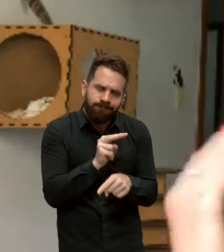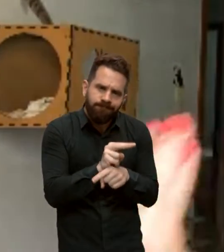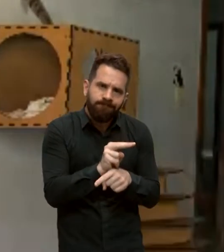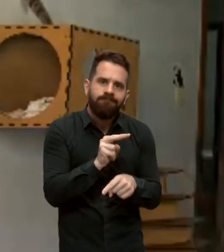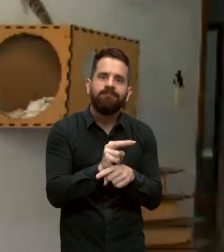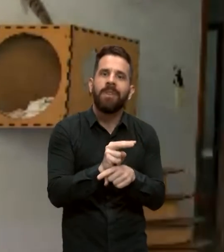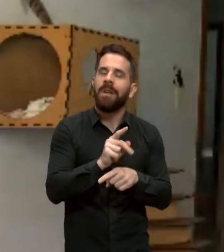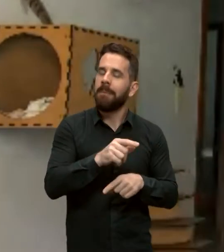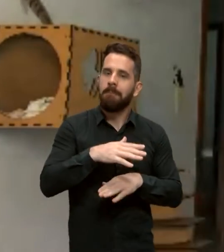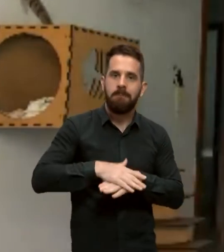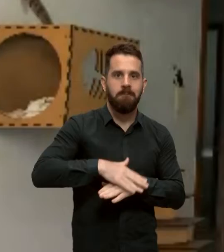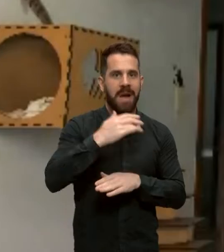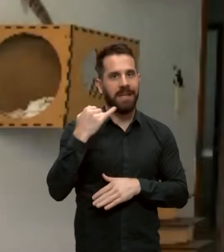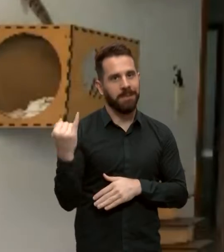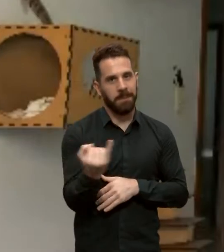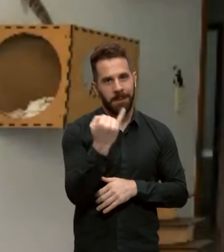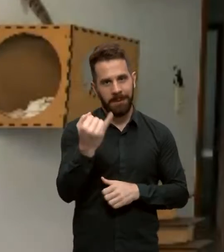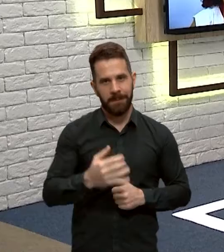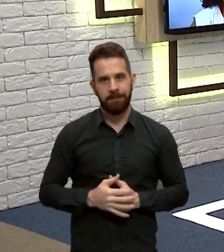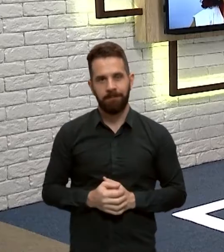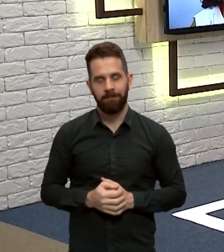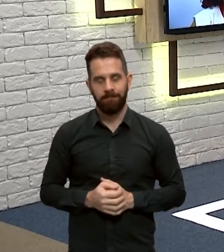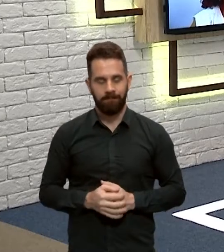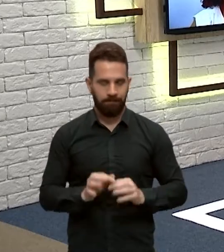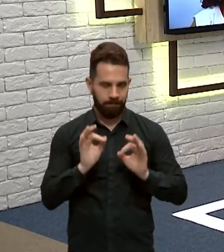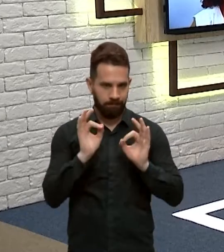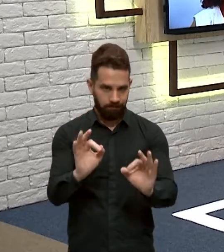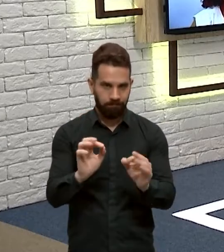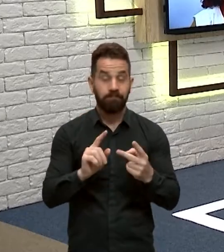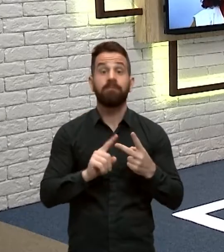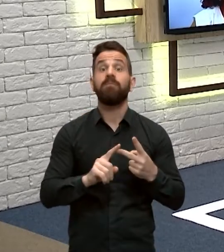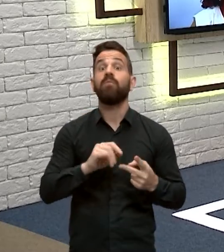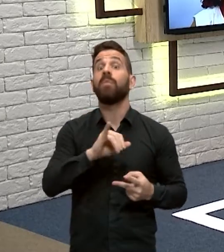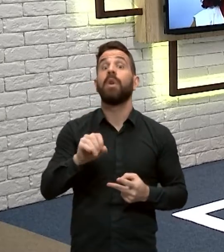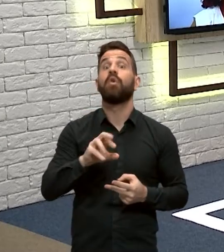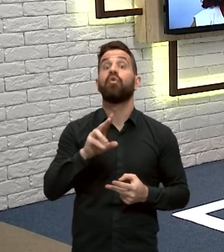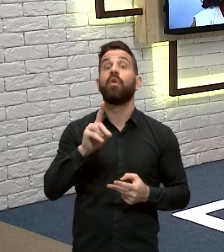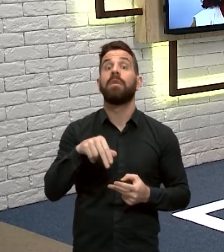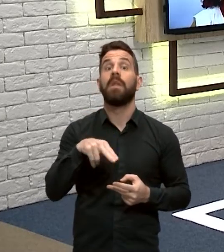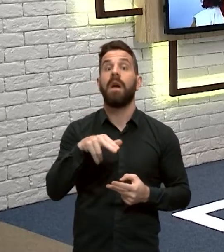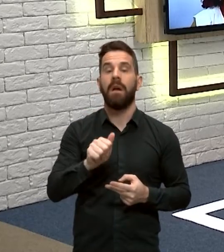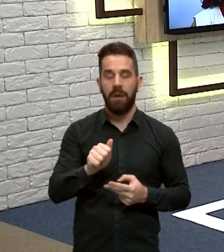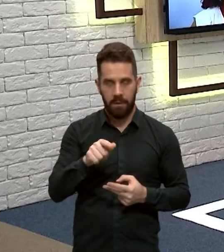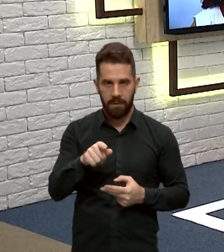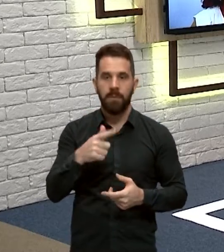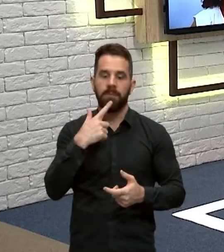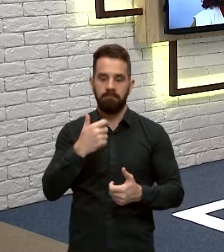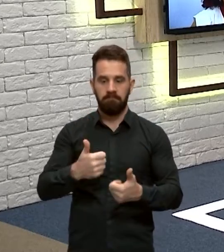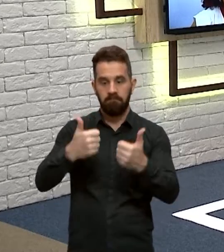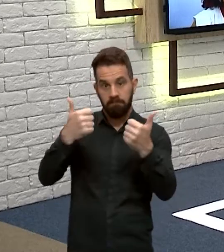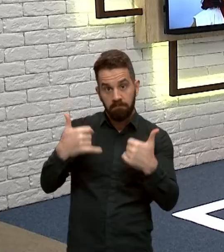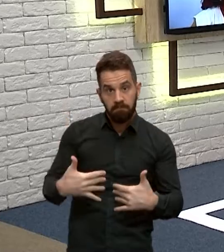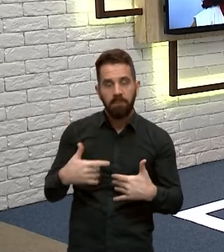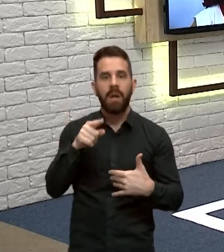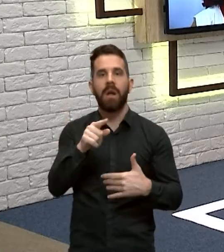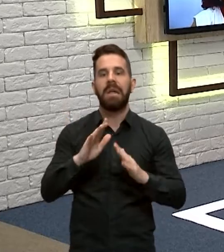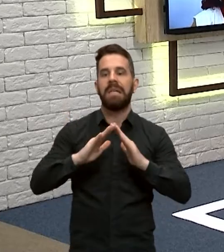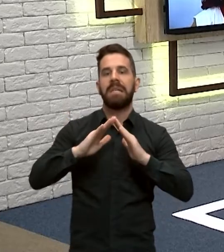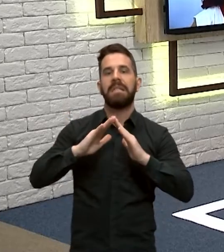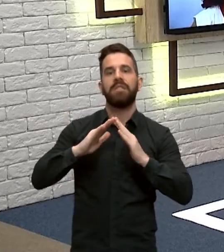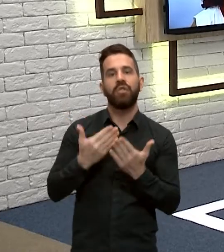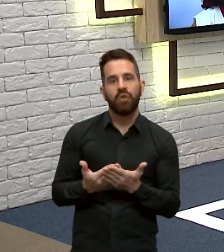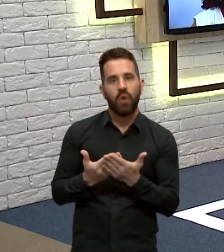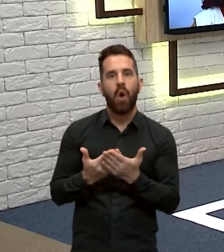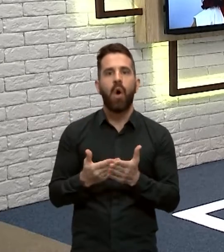nesse contexto todo. Jordane, falando especificamente aqui da CEL, né, das CELs, né, no plural, nas casas